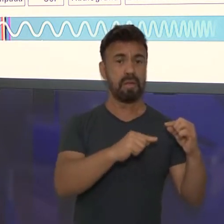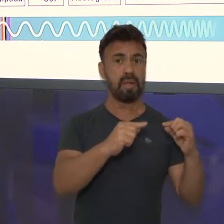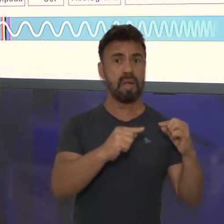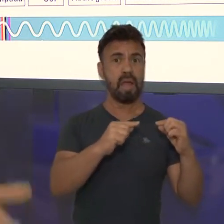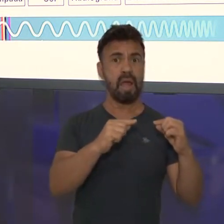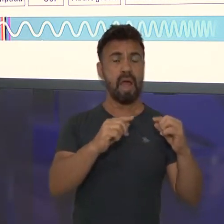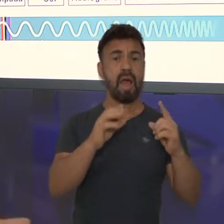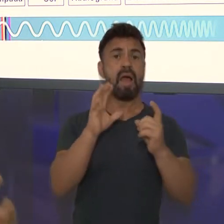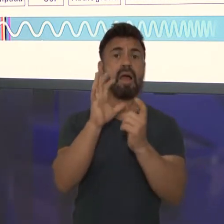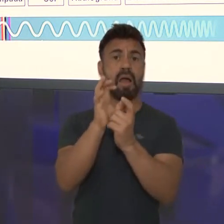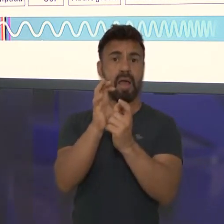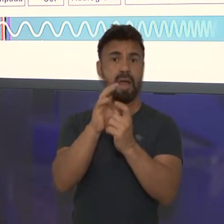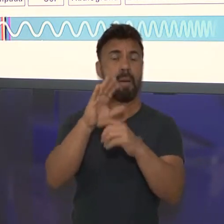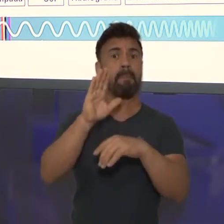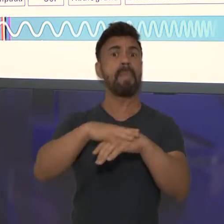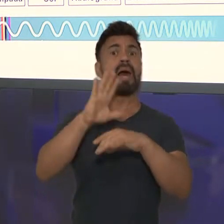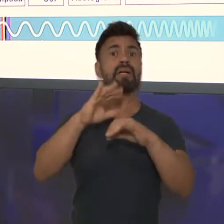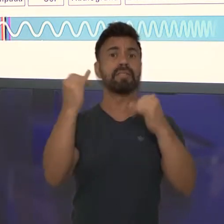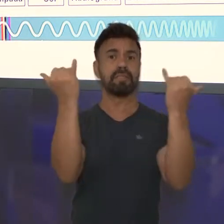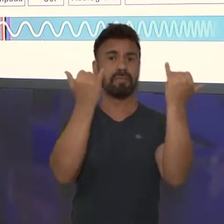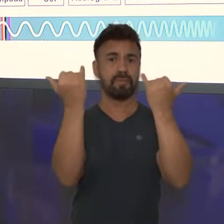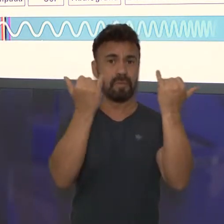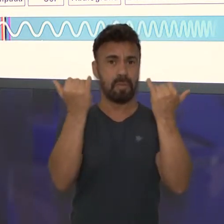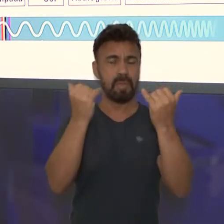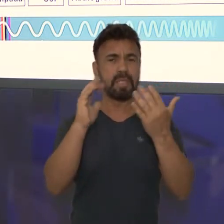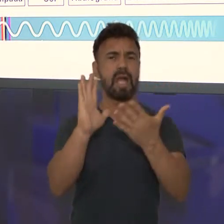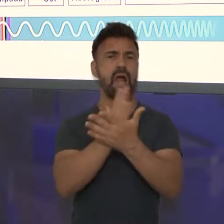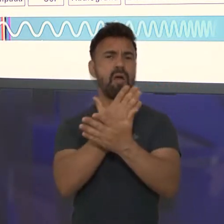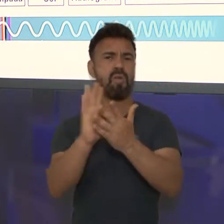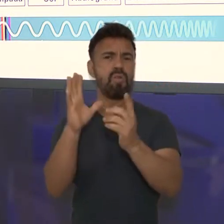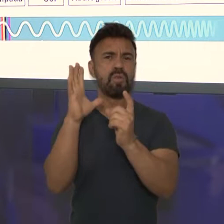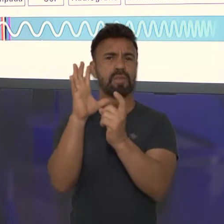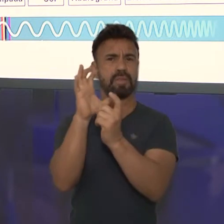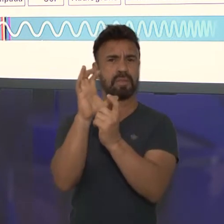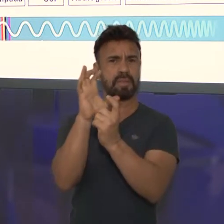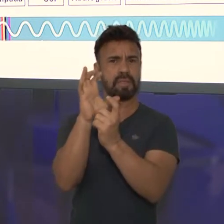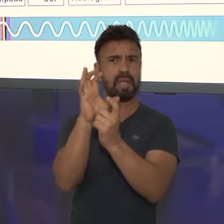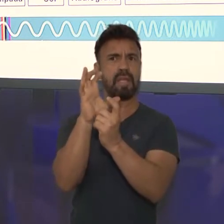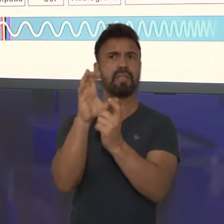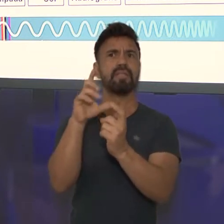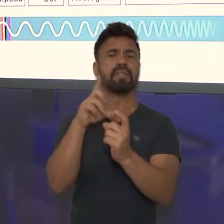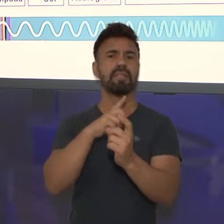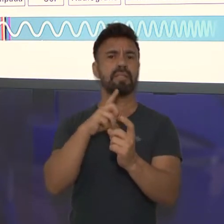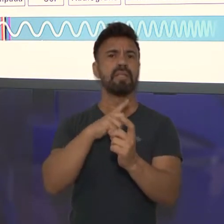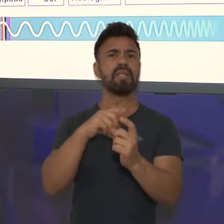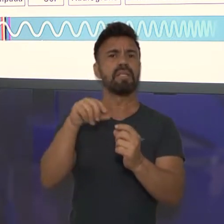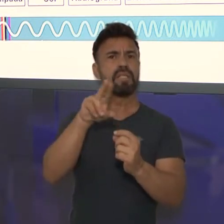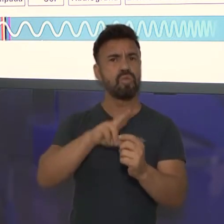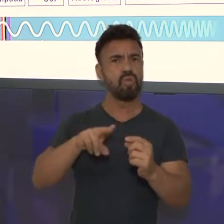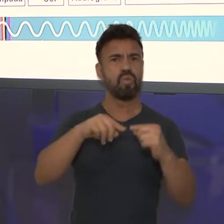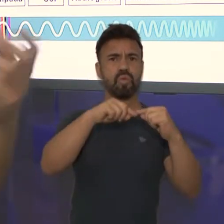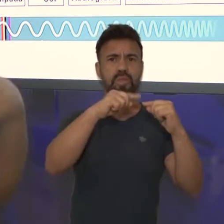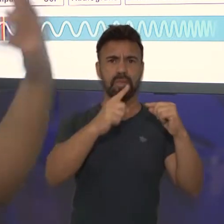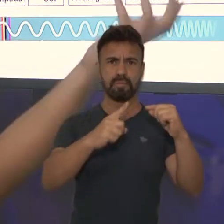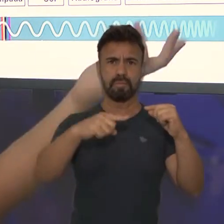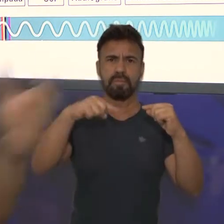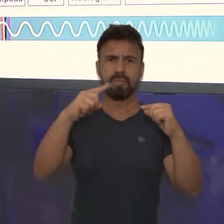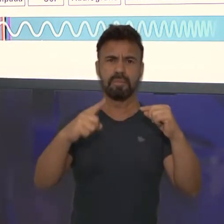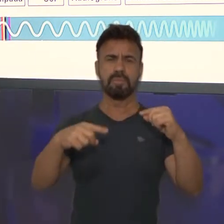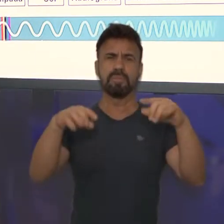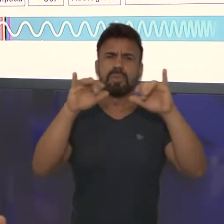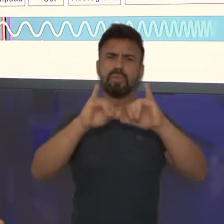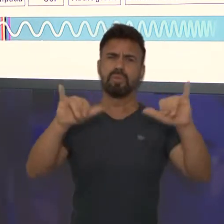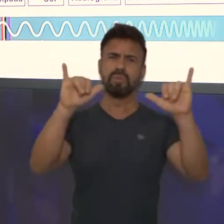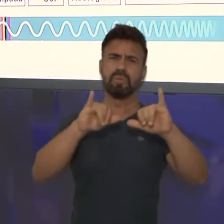mais informação. Então, existem alguns satélites, alguns radares, que utilizam esses tipos de onda para emitir os